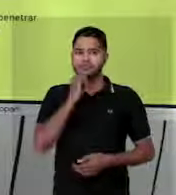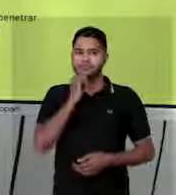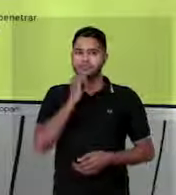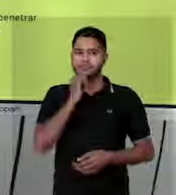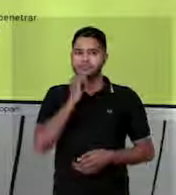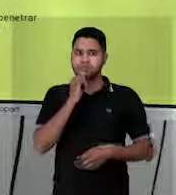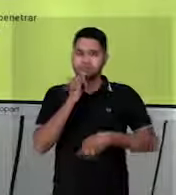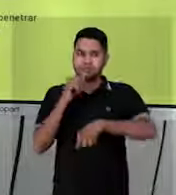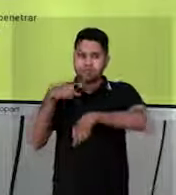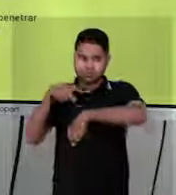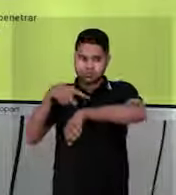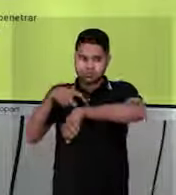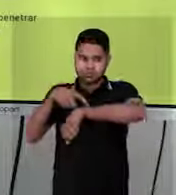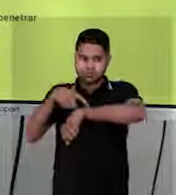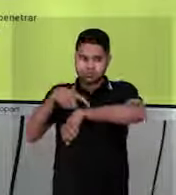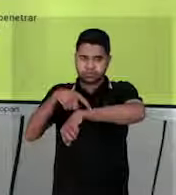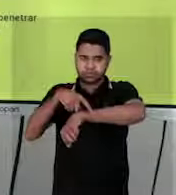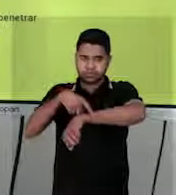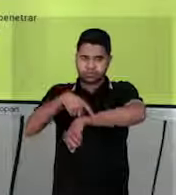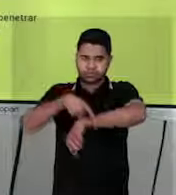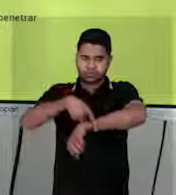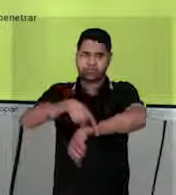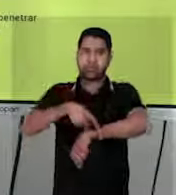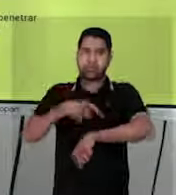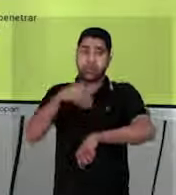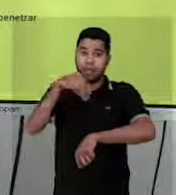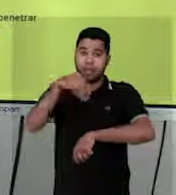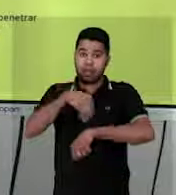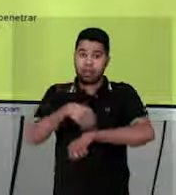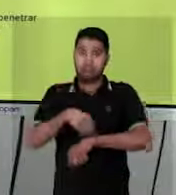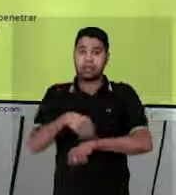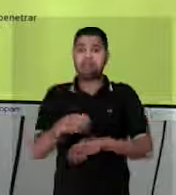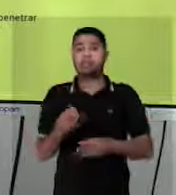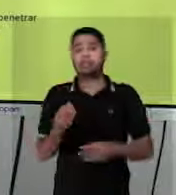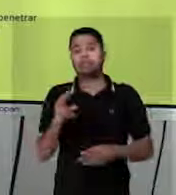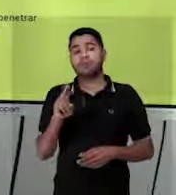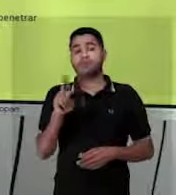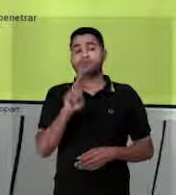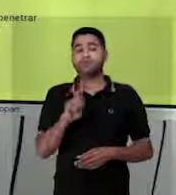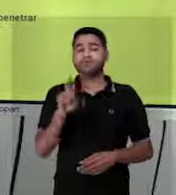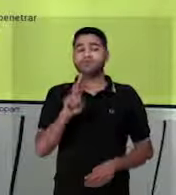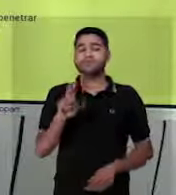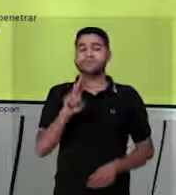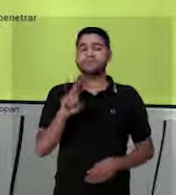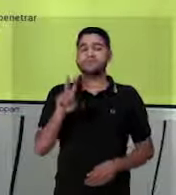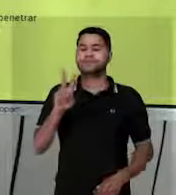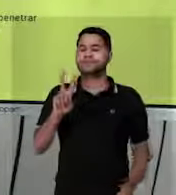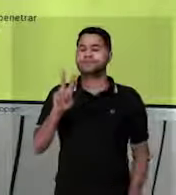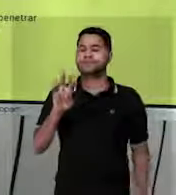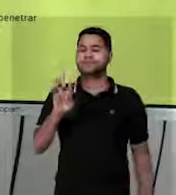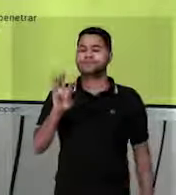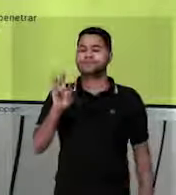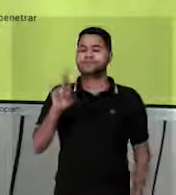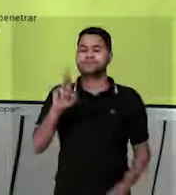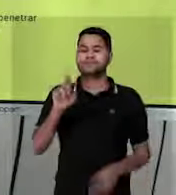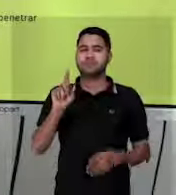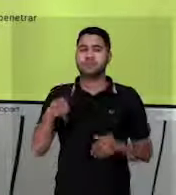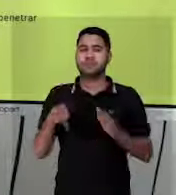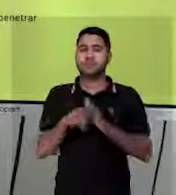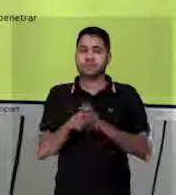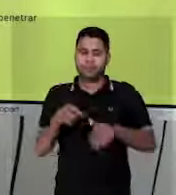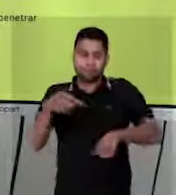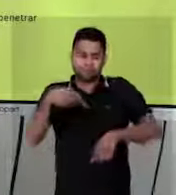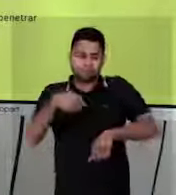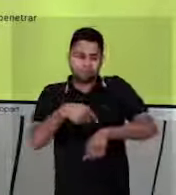ele penetra literalmente na pele, ou então quando ele utiliza vetores para penetrar o nosso